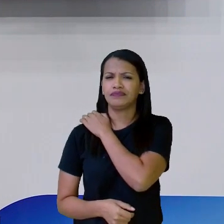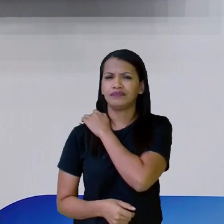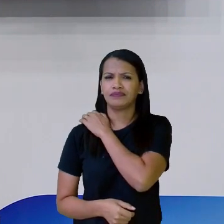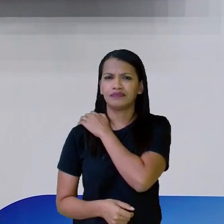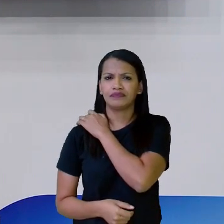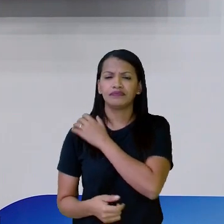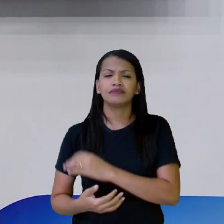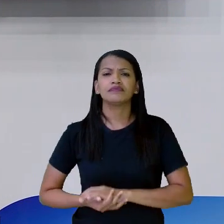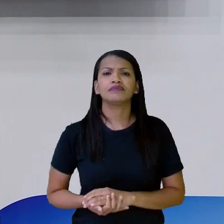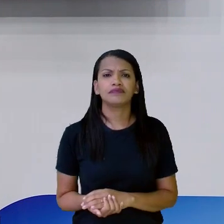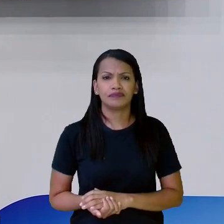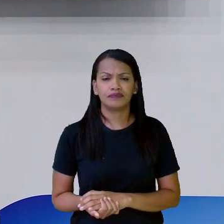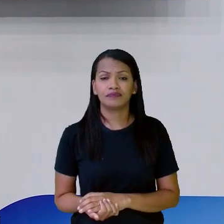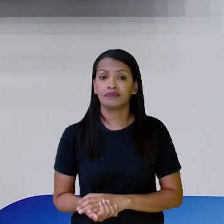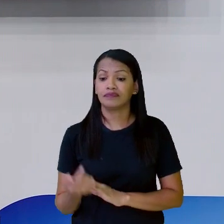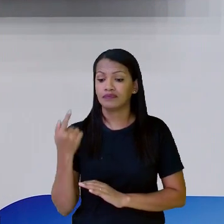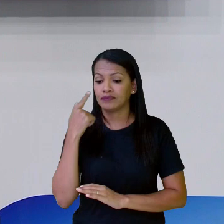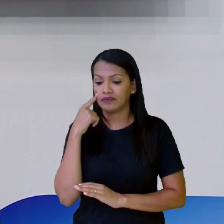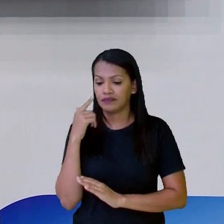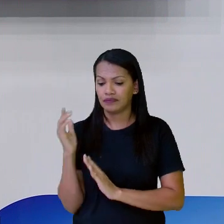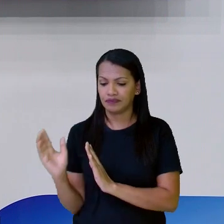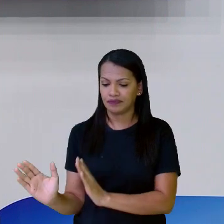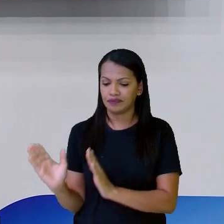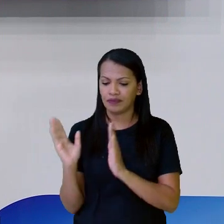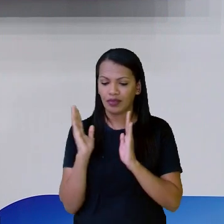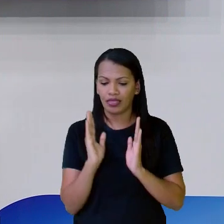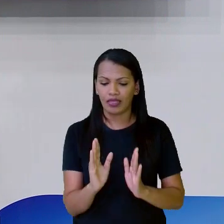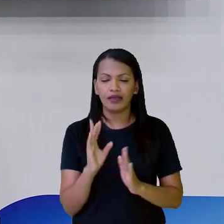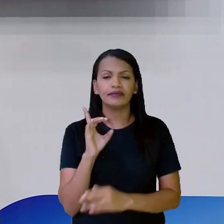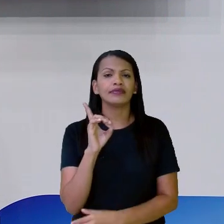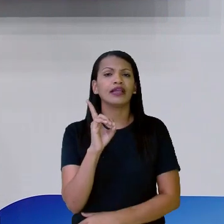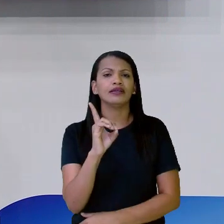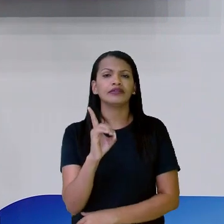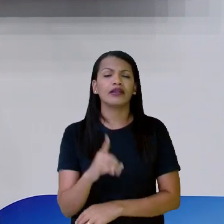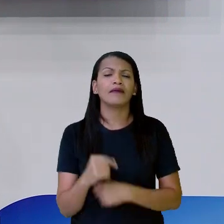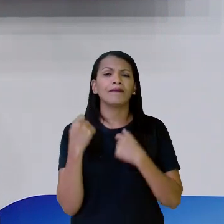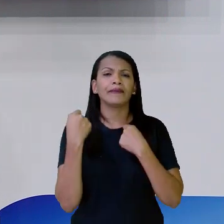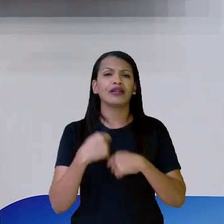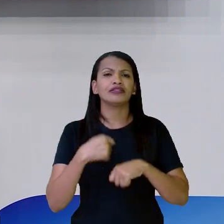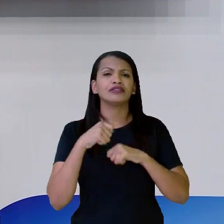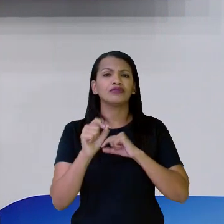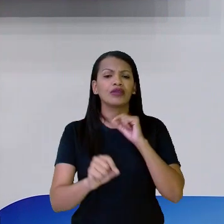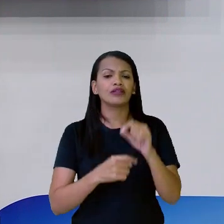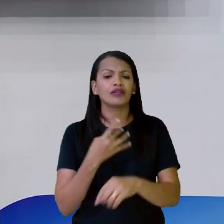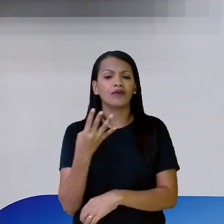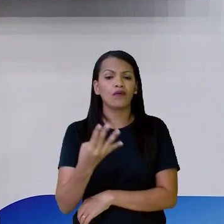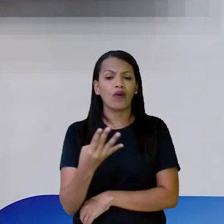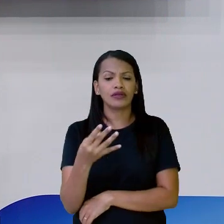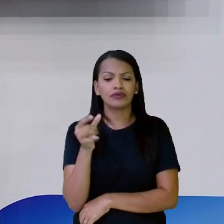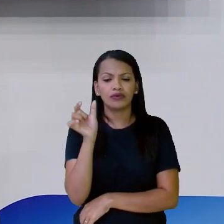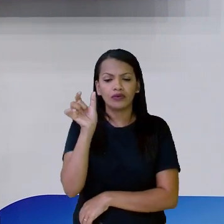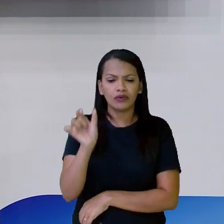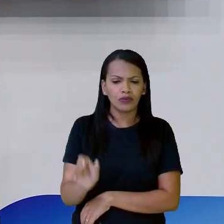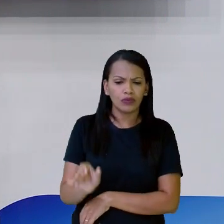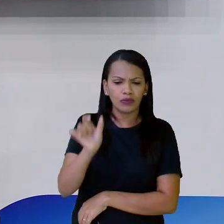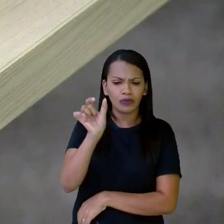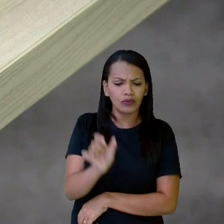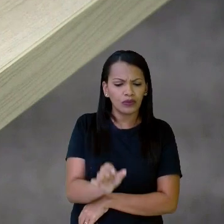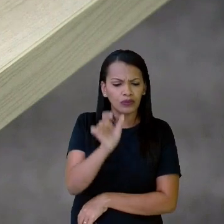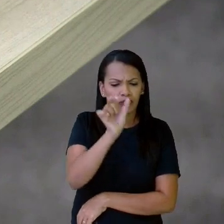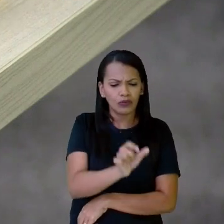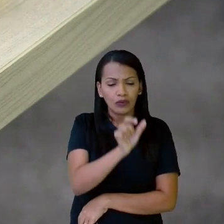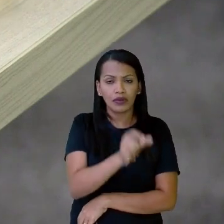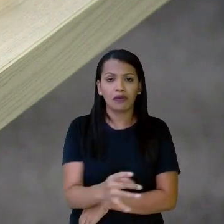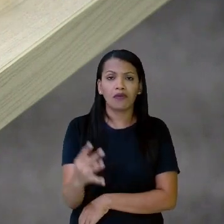Segunda ordem, o 4 está na casa das dezenas. Eu preciso de 4. palitinhos desse, ó. 1, 2,